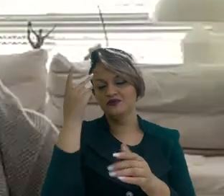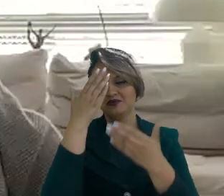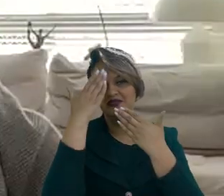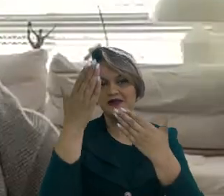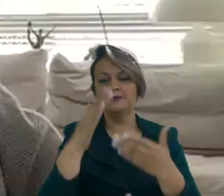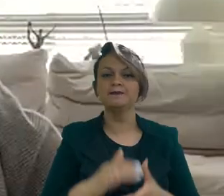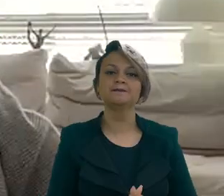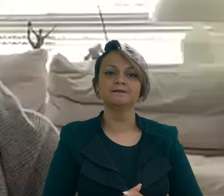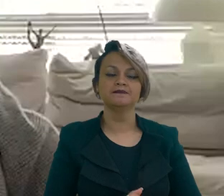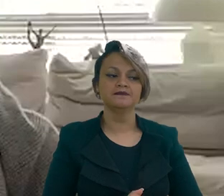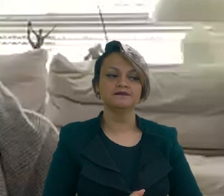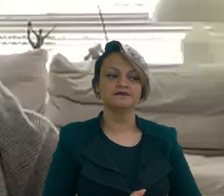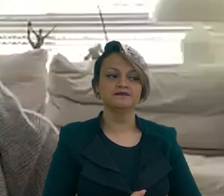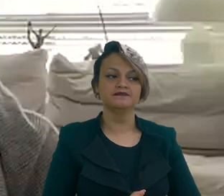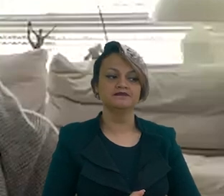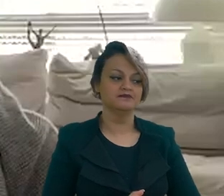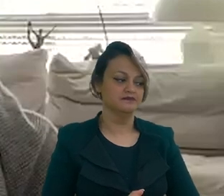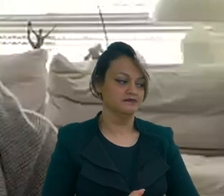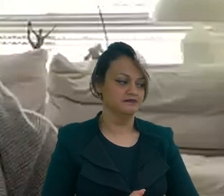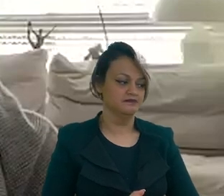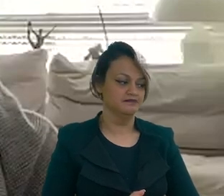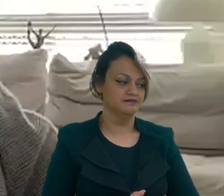desembargadora pai